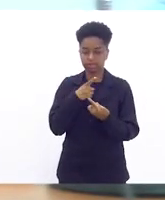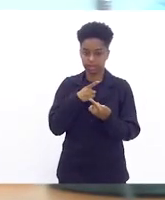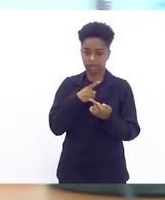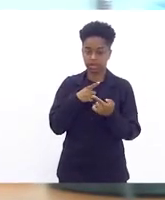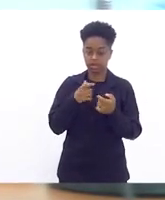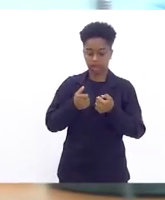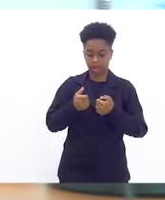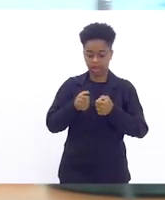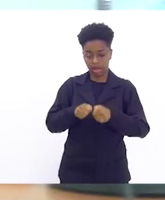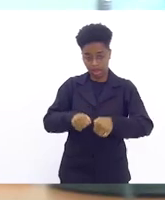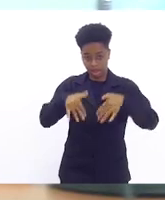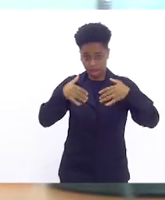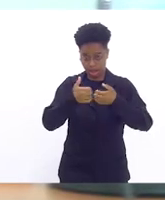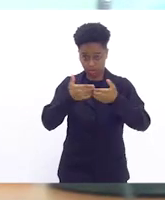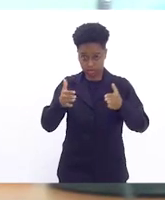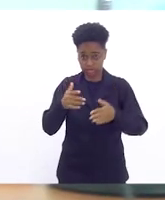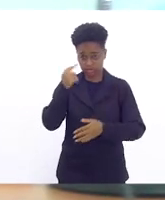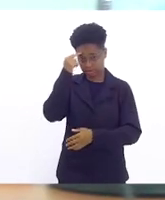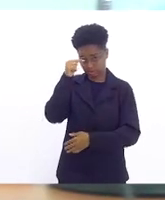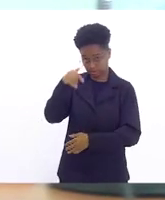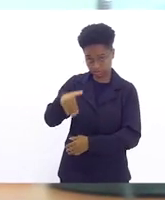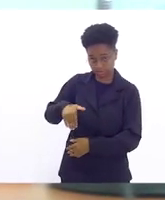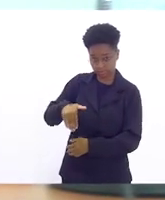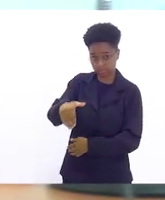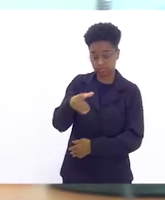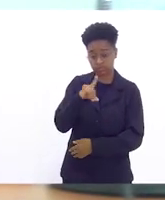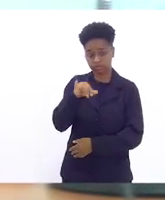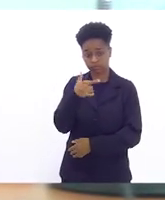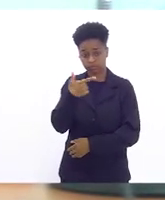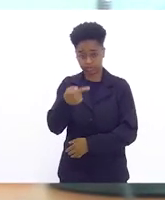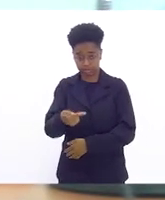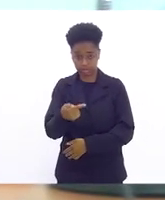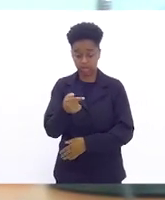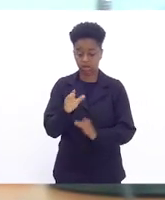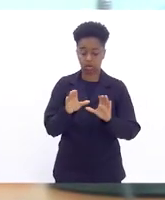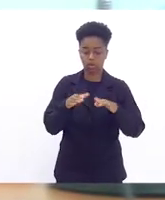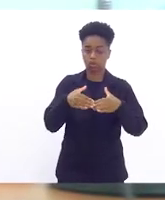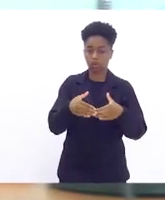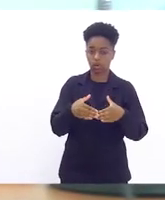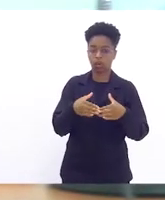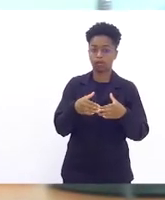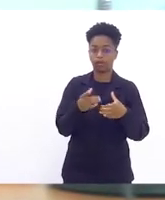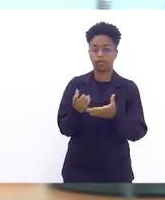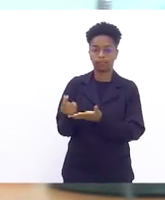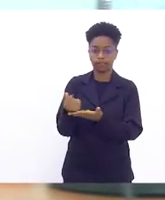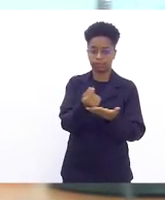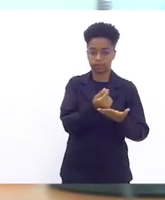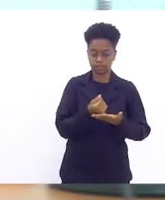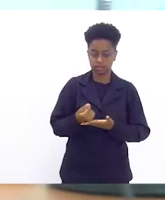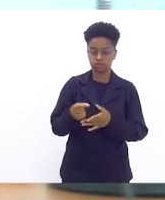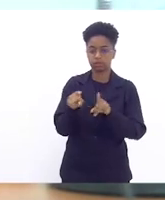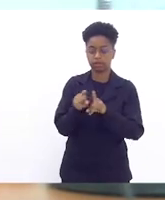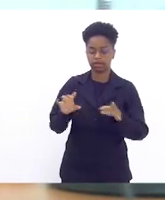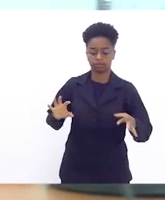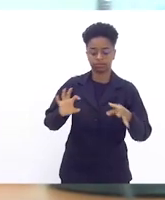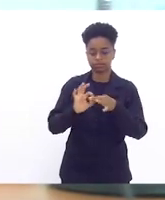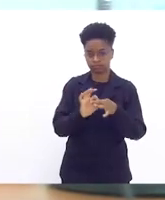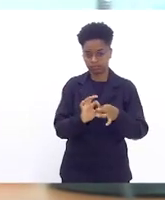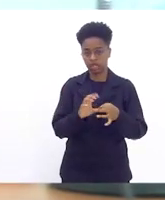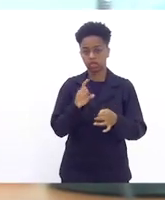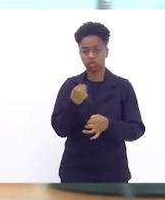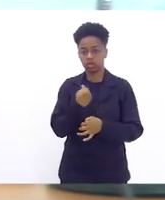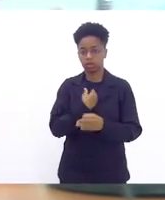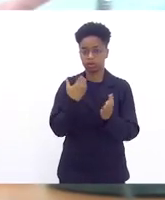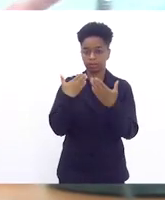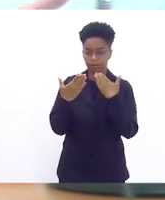essa semana dia 27 na comissão de Finanças e tributação e a comissão de tributação em conjunto em que nós vamos